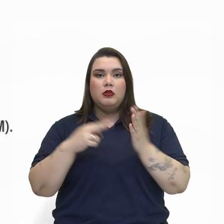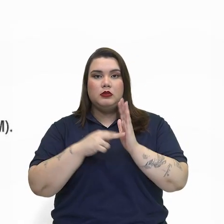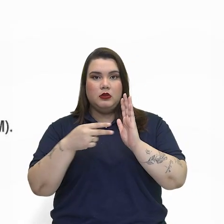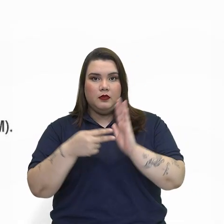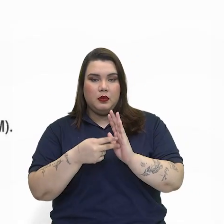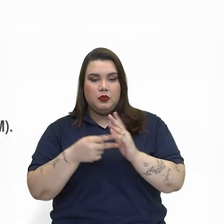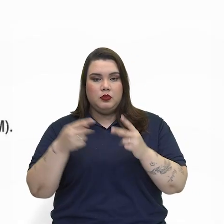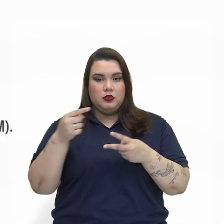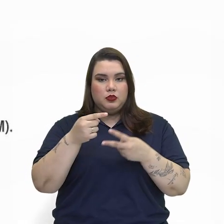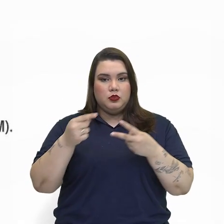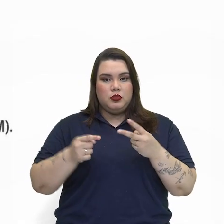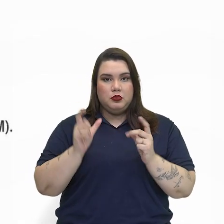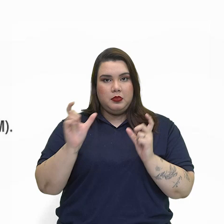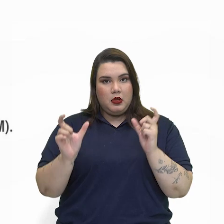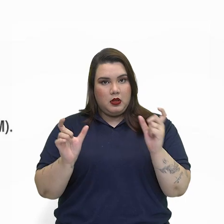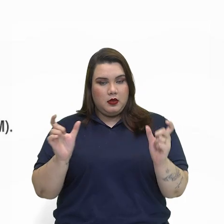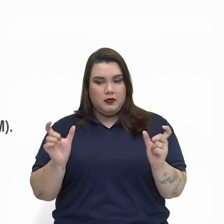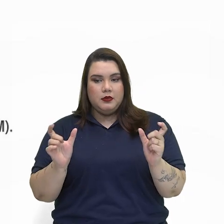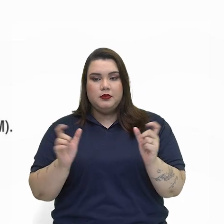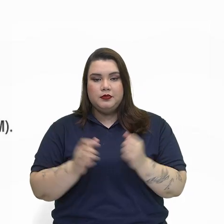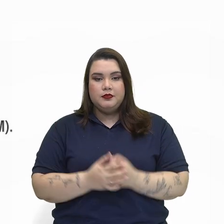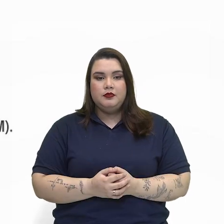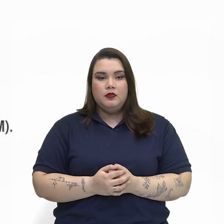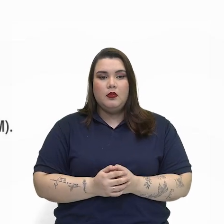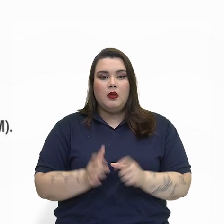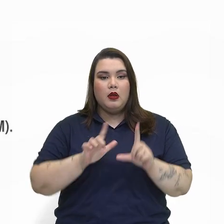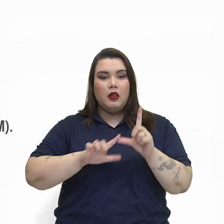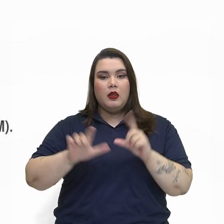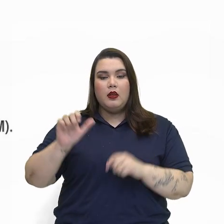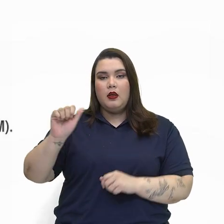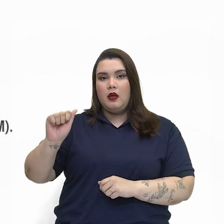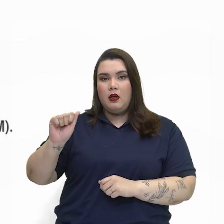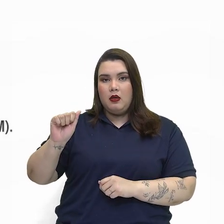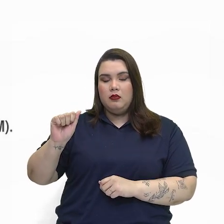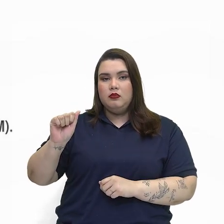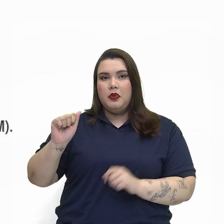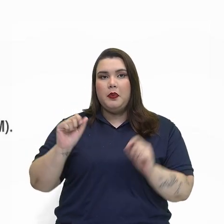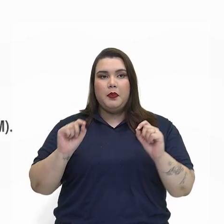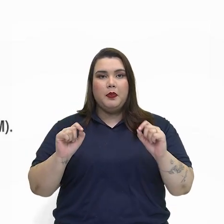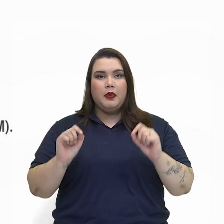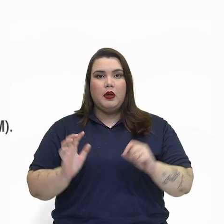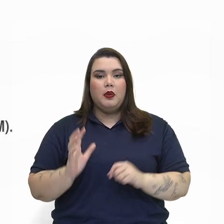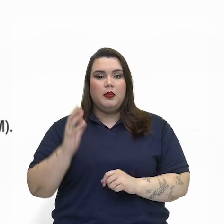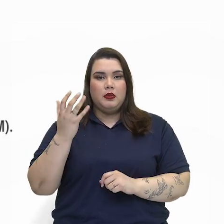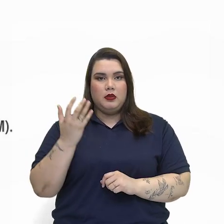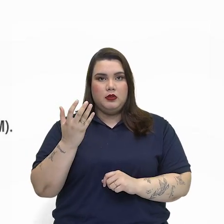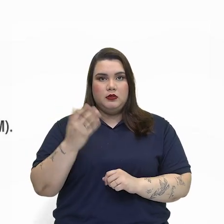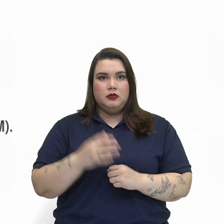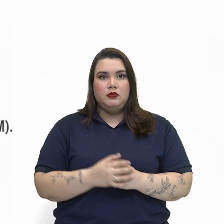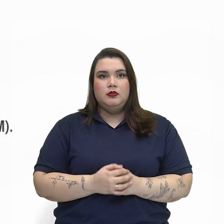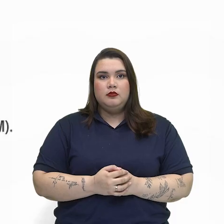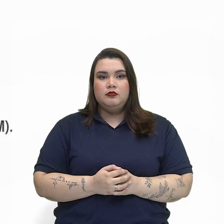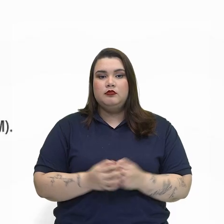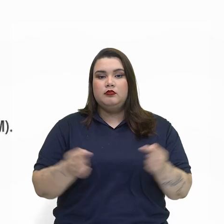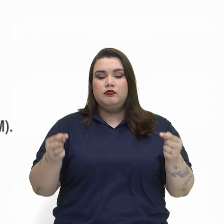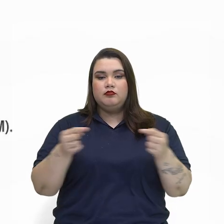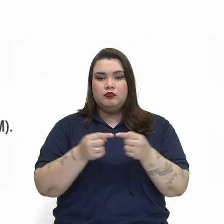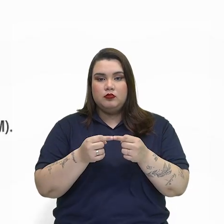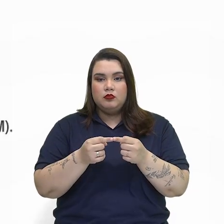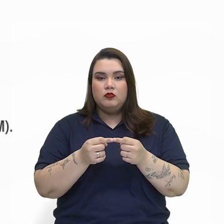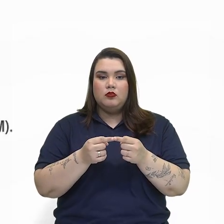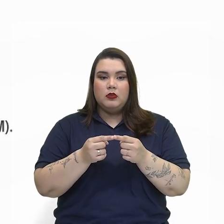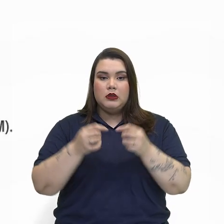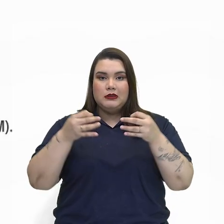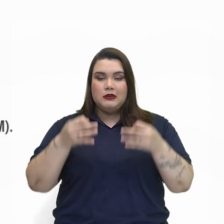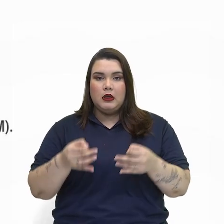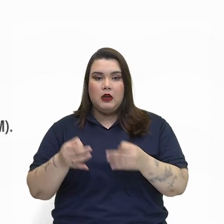que é afélio. Então, olha só as alternativas. O que vai acontecer? Né? É para colocar respectivamente